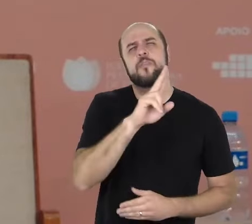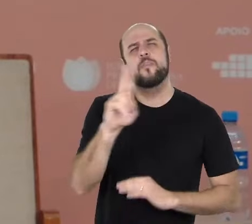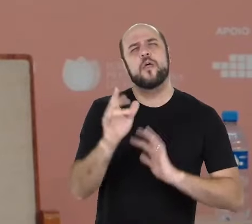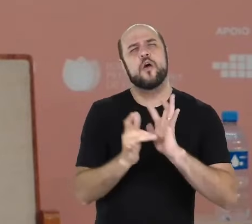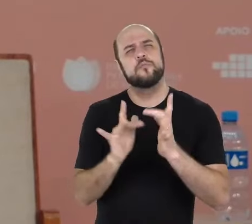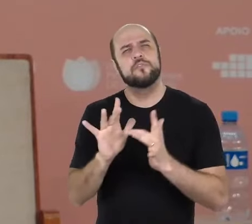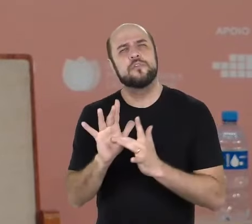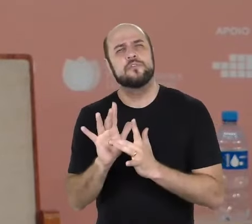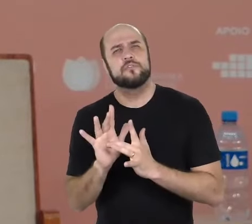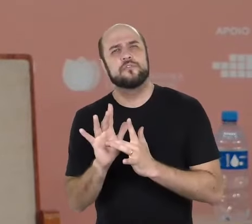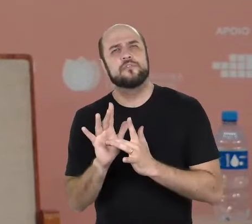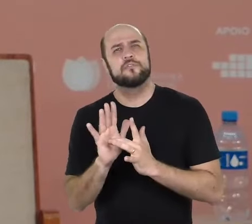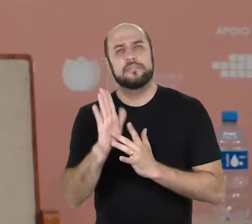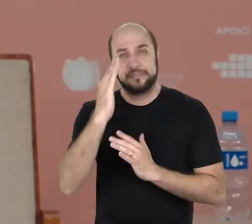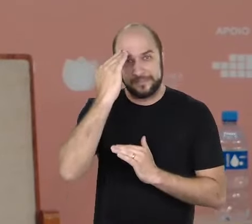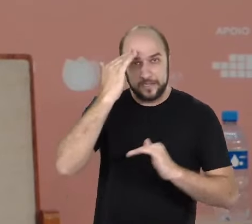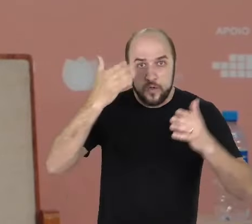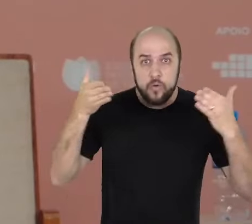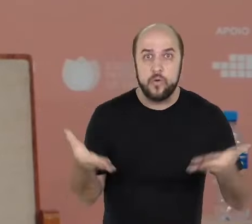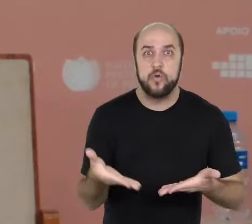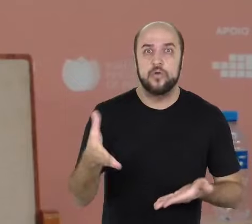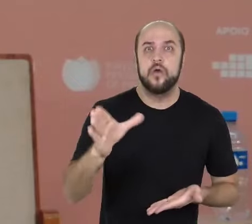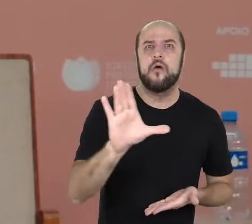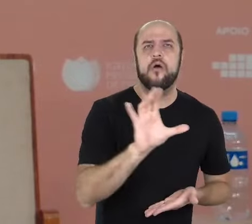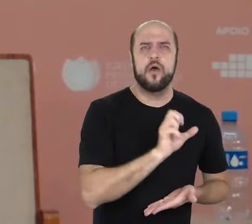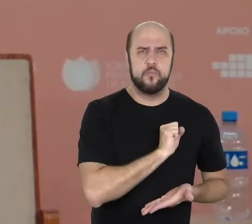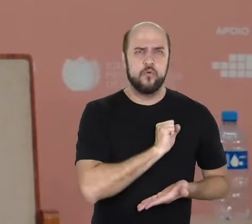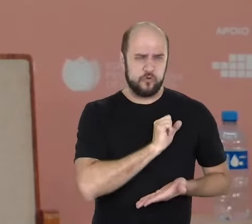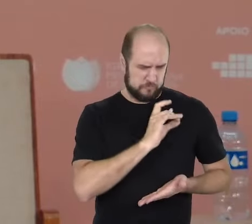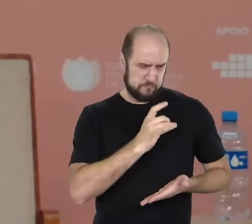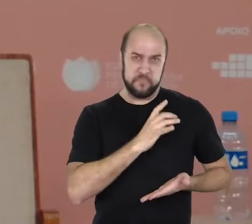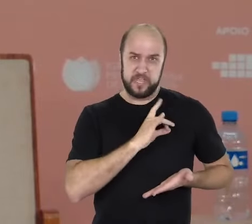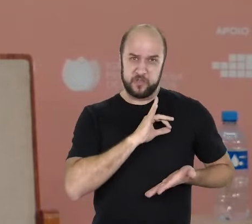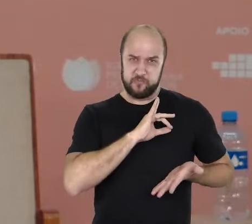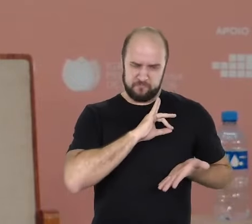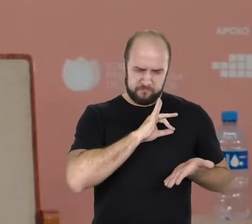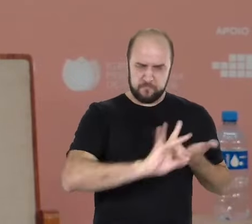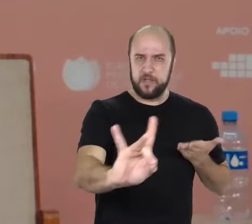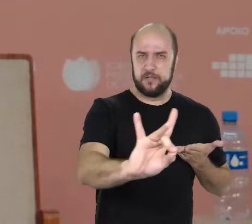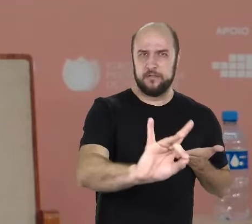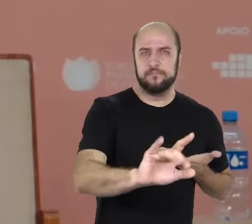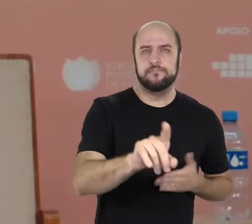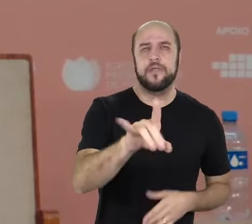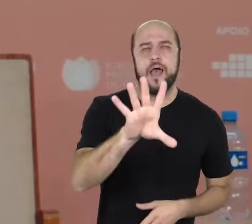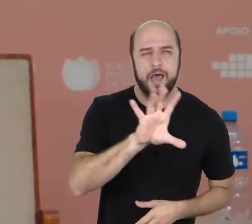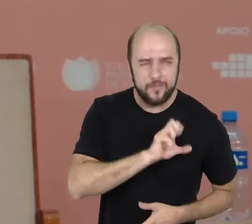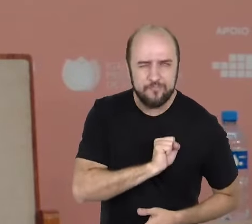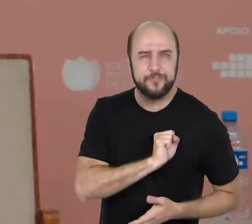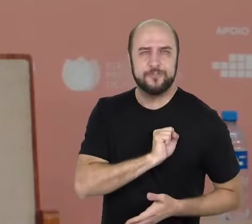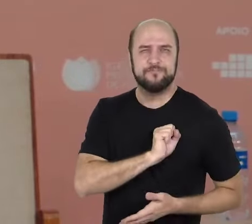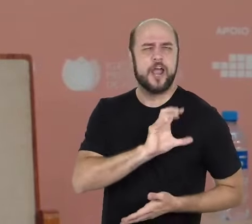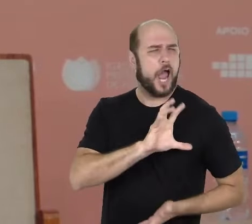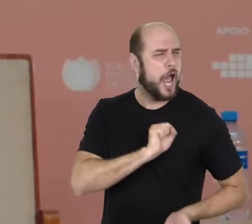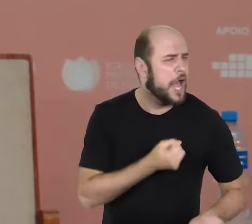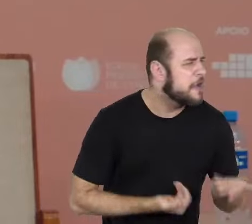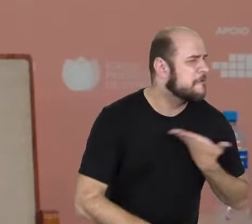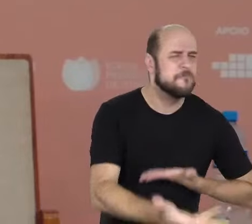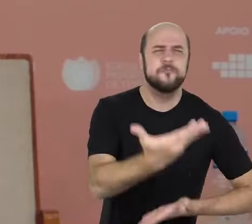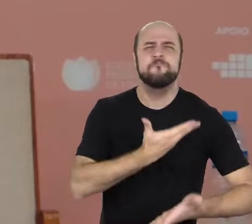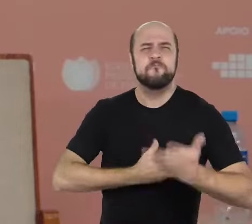Jesus, entendam isso hoje. O amor lança fora todo? Amem. Mas amem